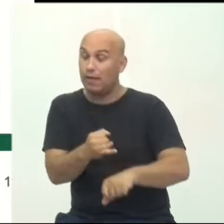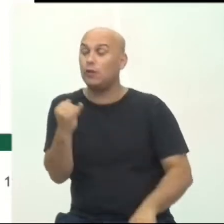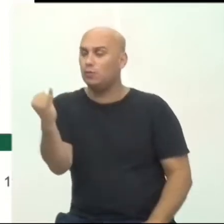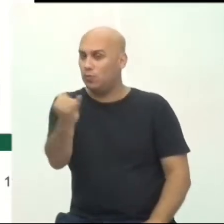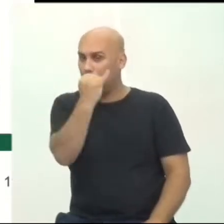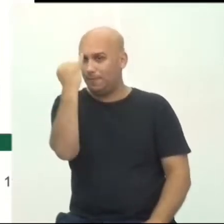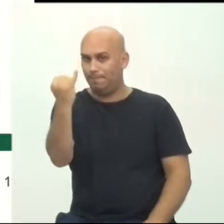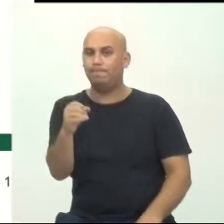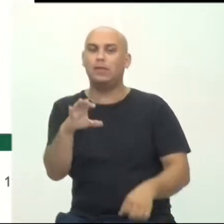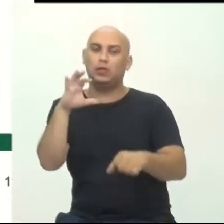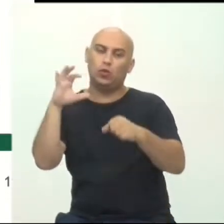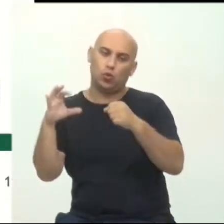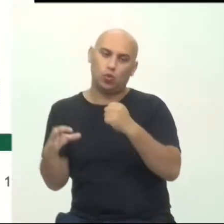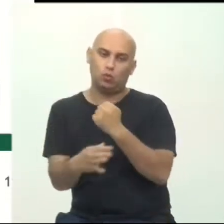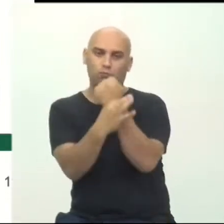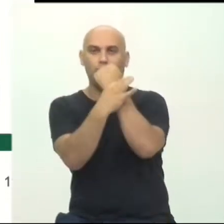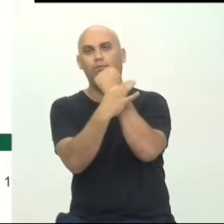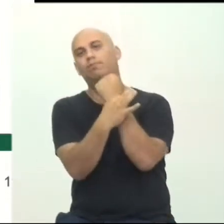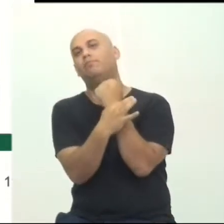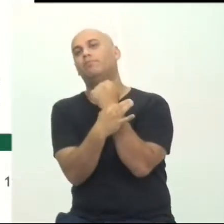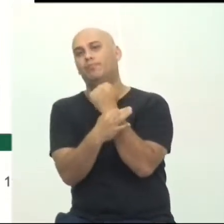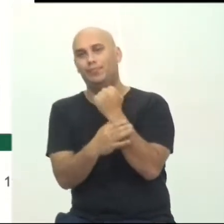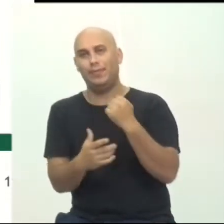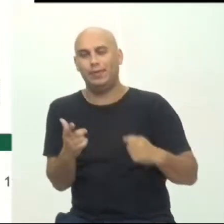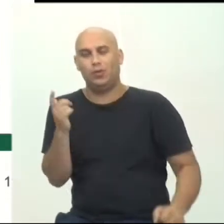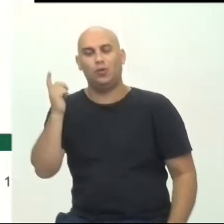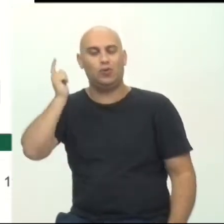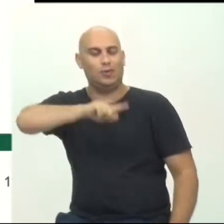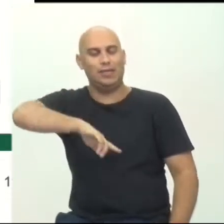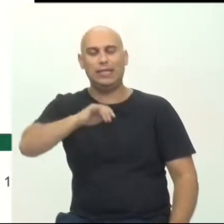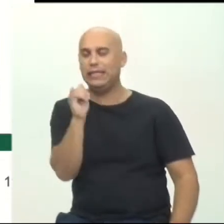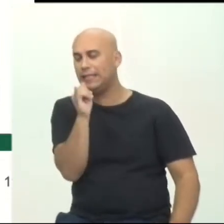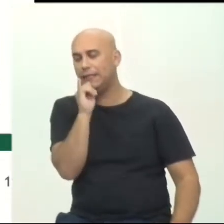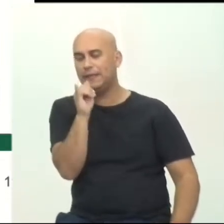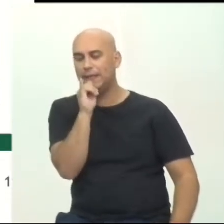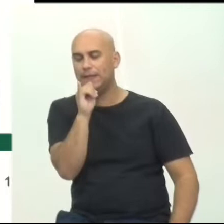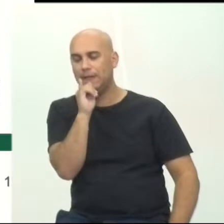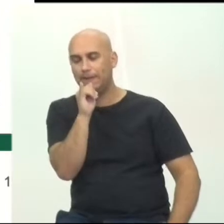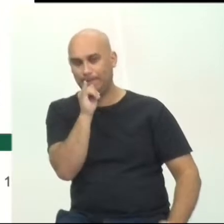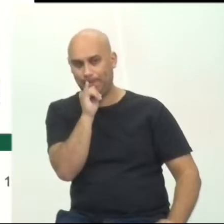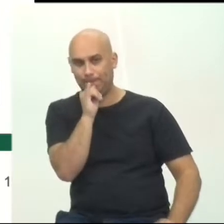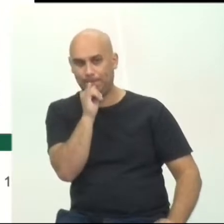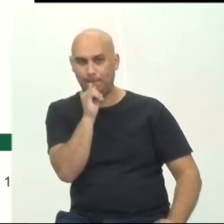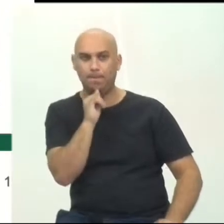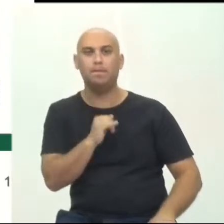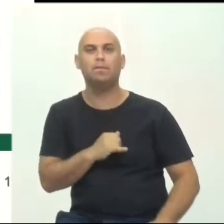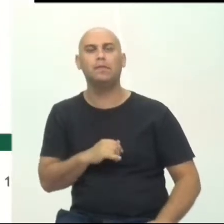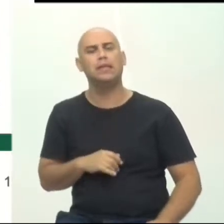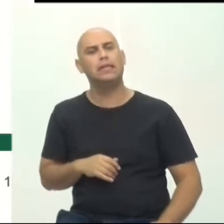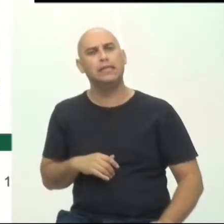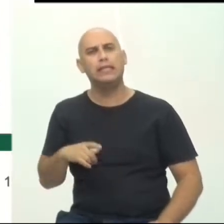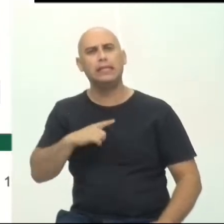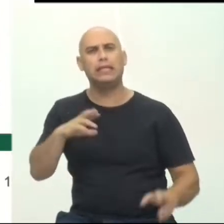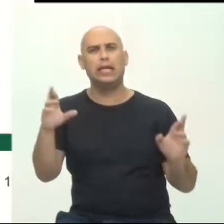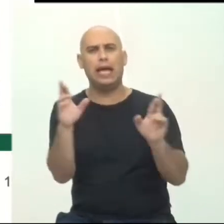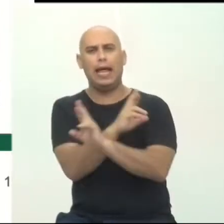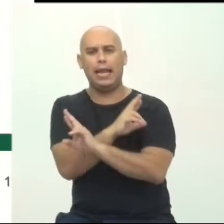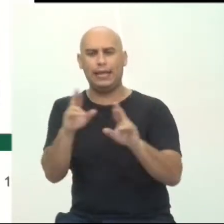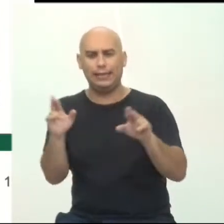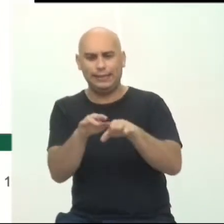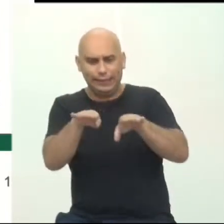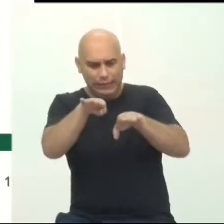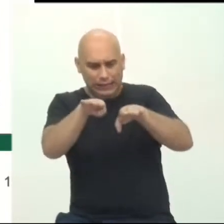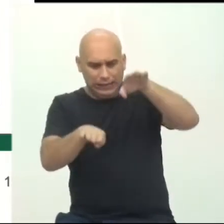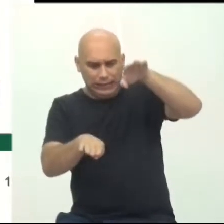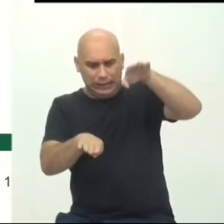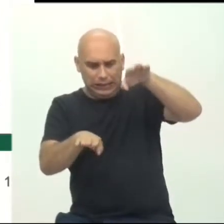segurança em relação a isso. Então, esse é um exemplo que, como tem essa relação de desnível e do